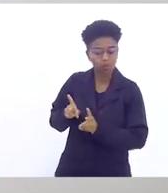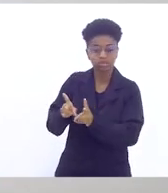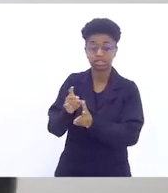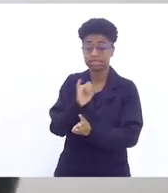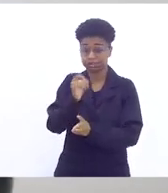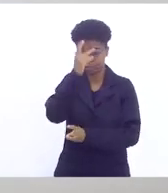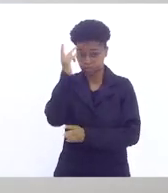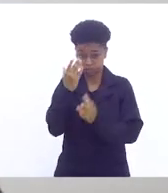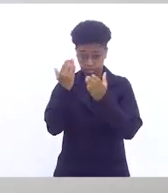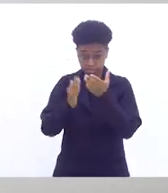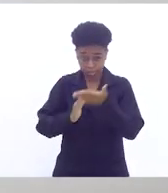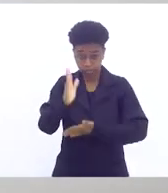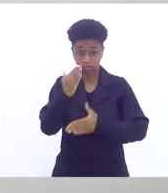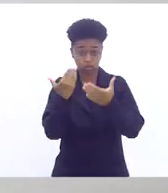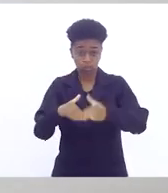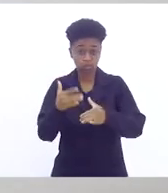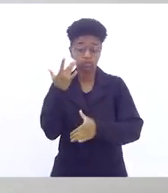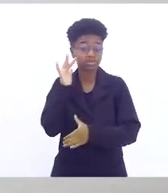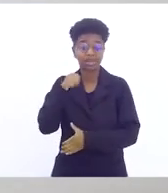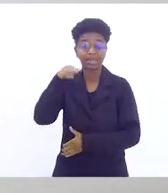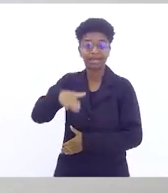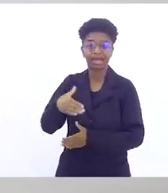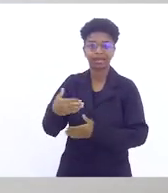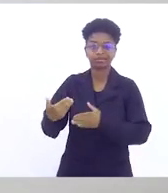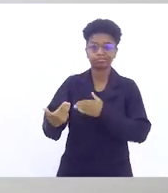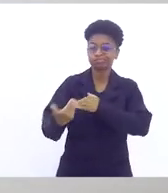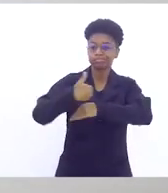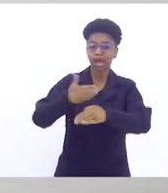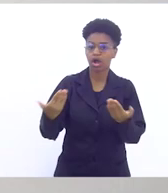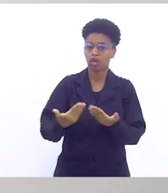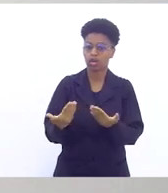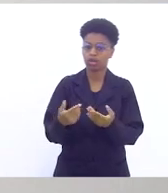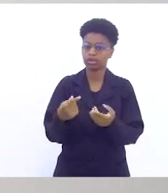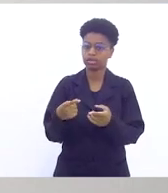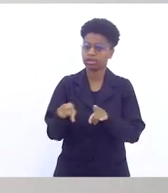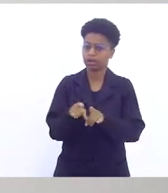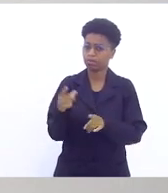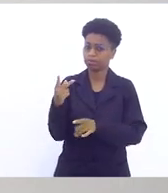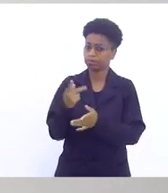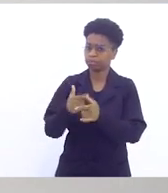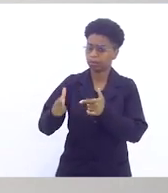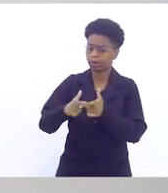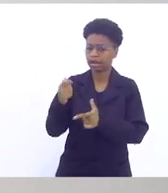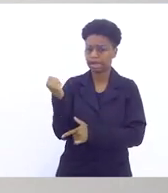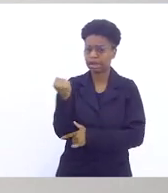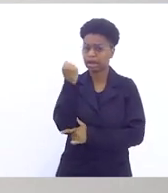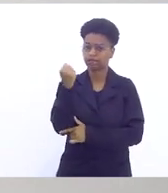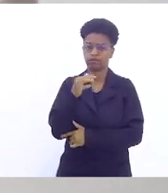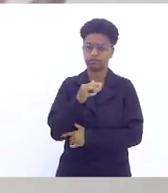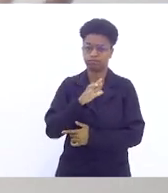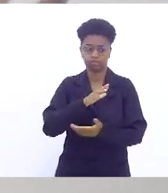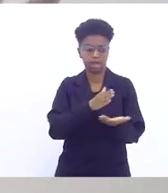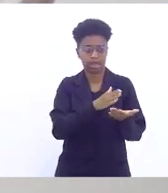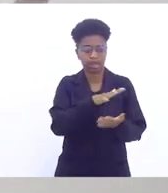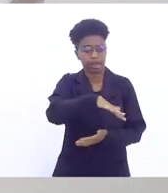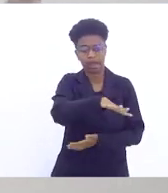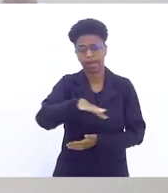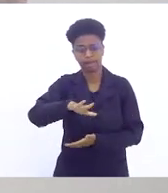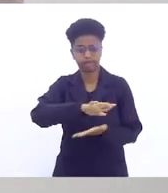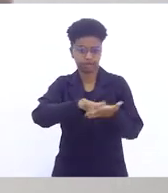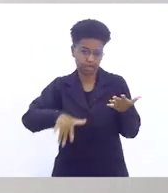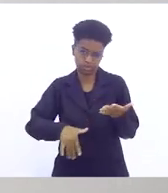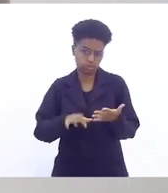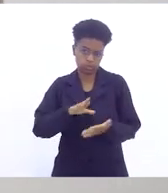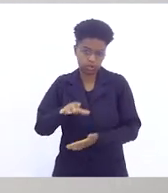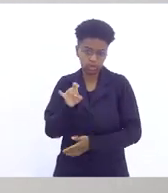por concurso de saberes que estão vindo Isso é um problema sério em várias áreas Não é só na área de engenharia arquitetura como é na área de Medicina